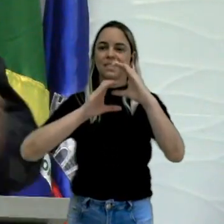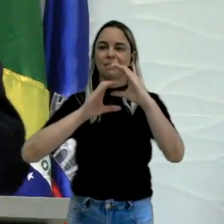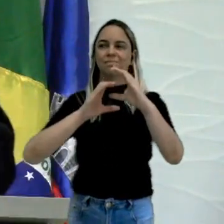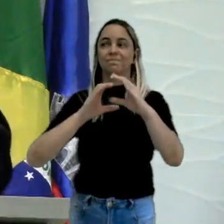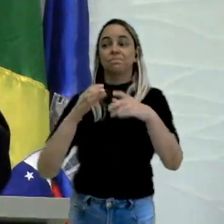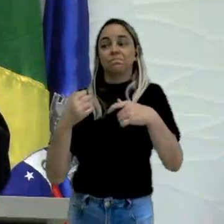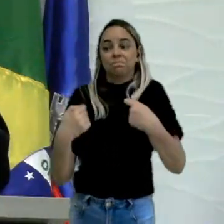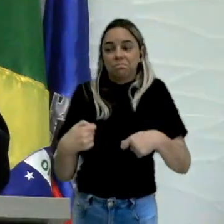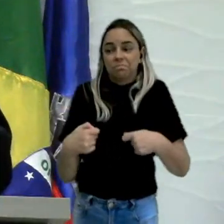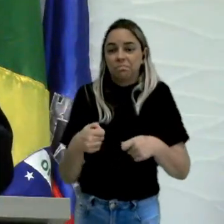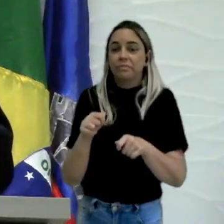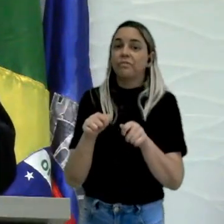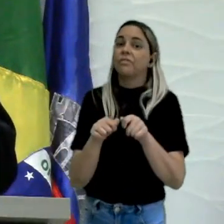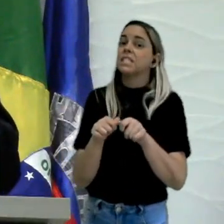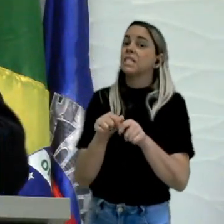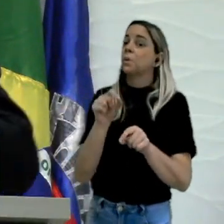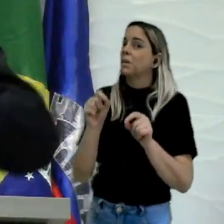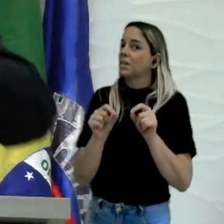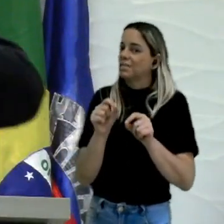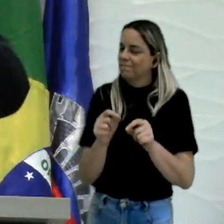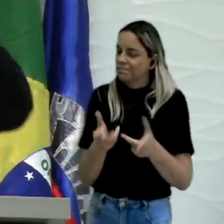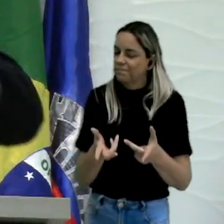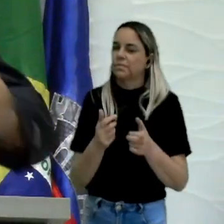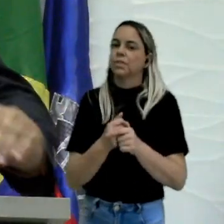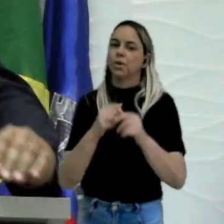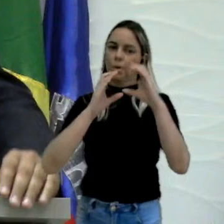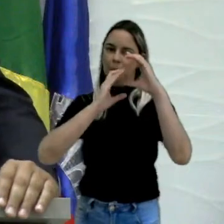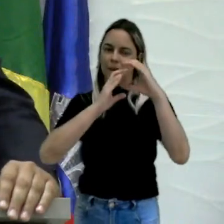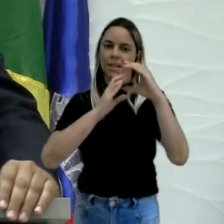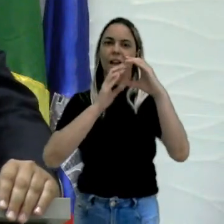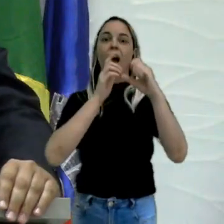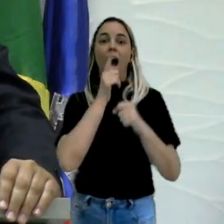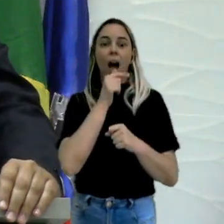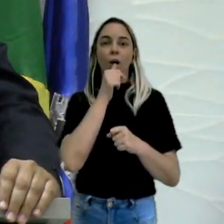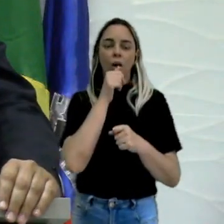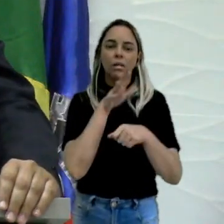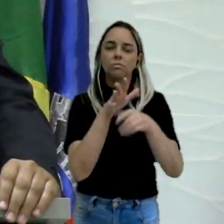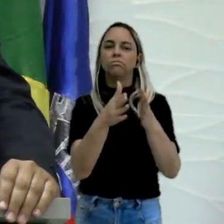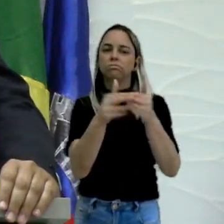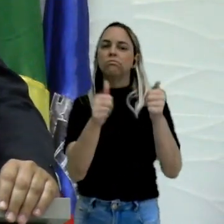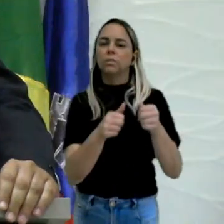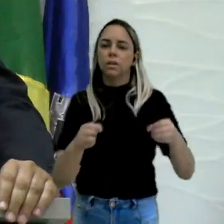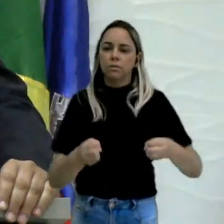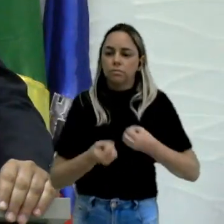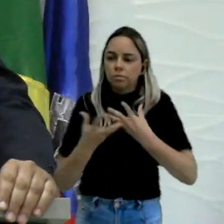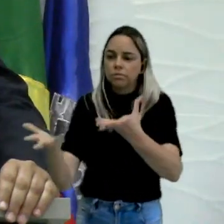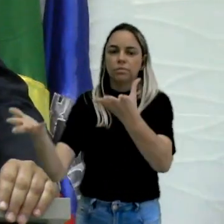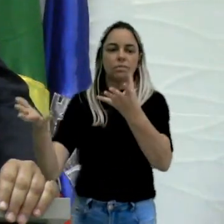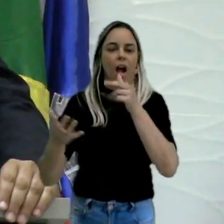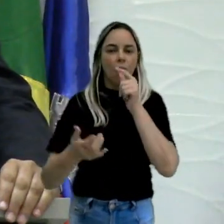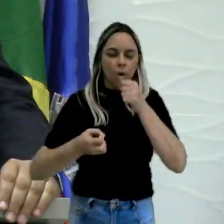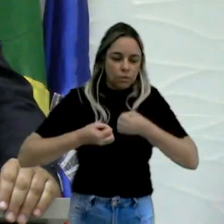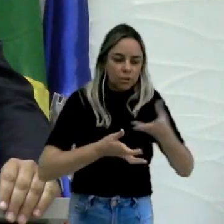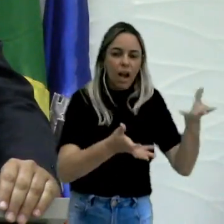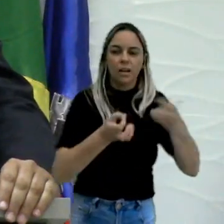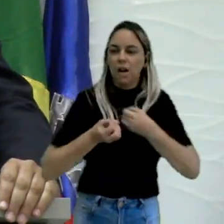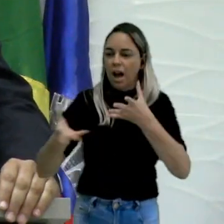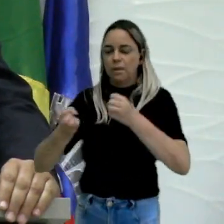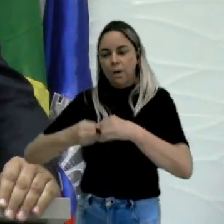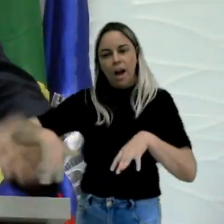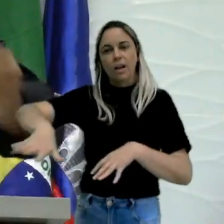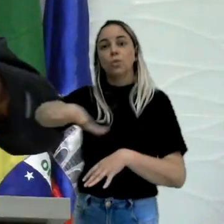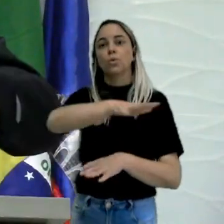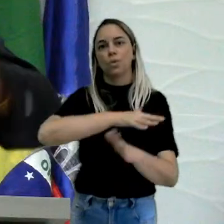fazer com que a Compesa abasteça, sim, todo São Bento do Una. Que isso já